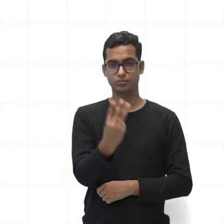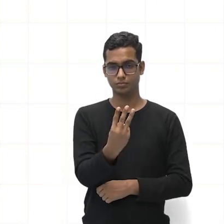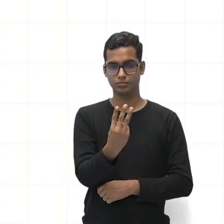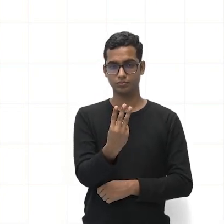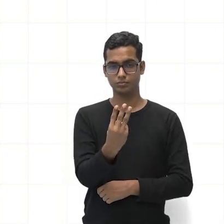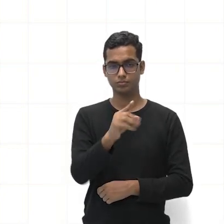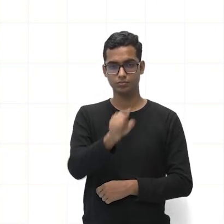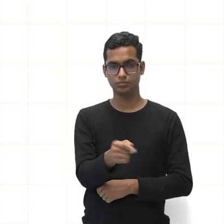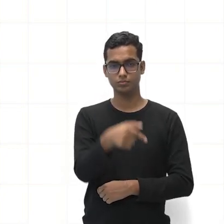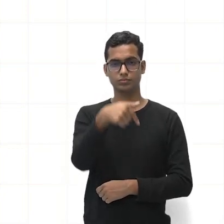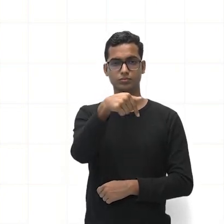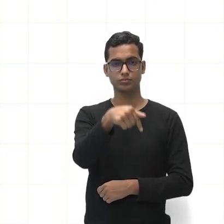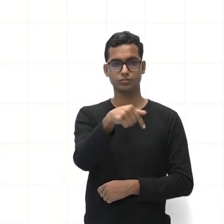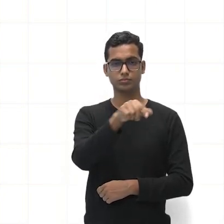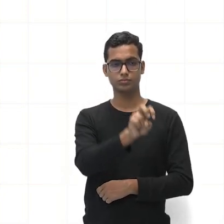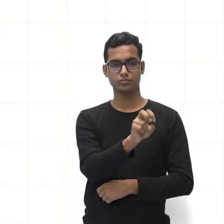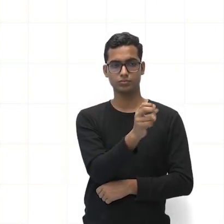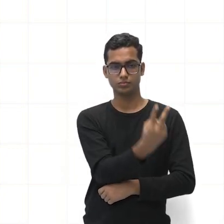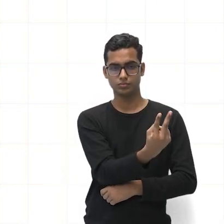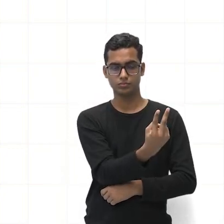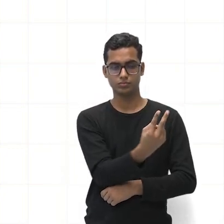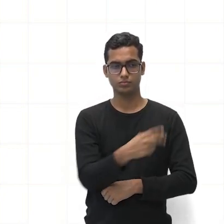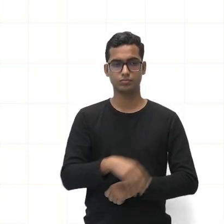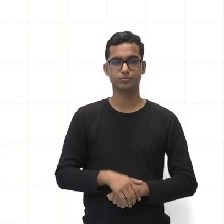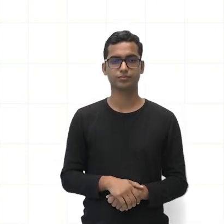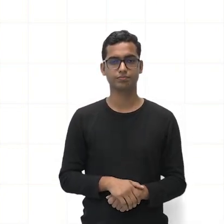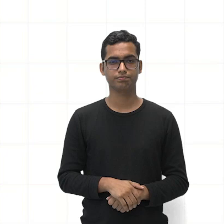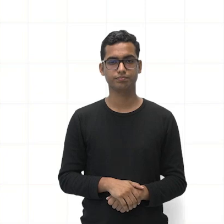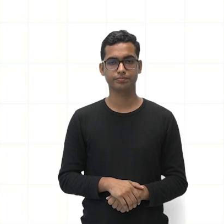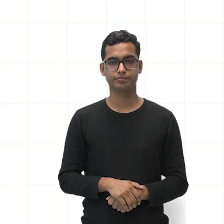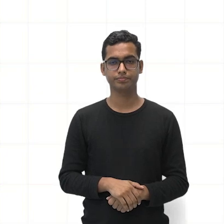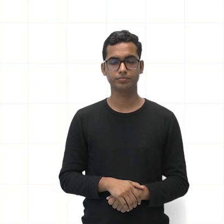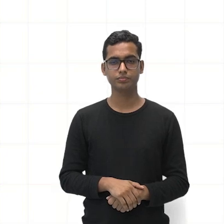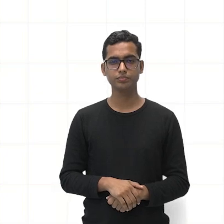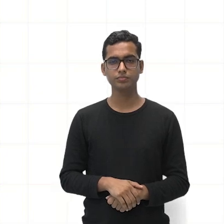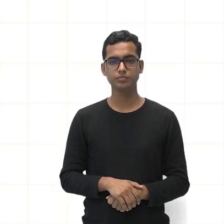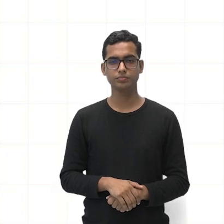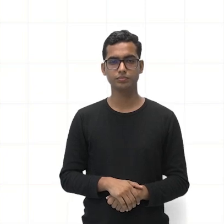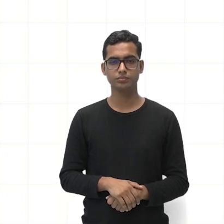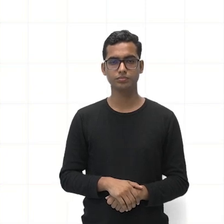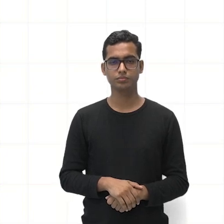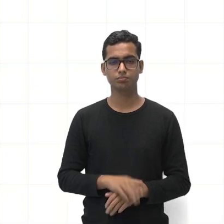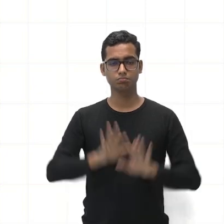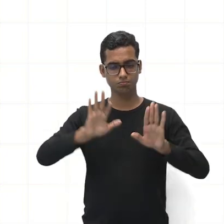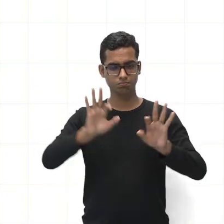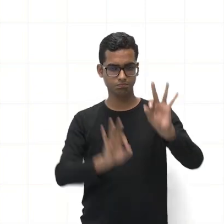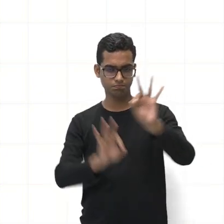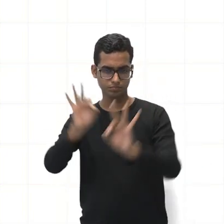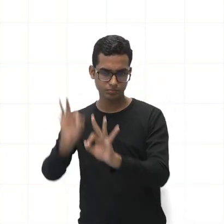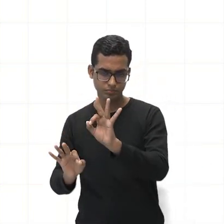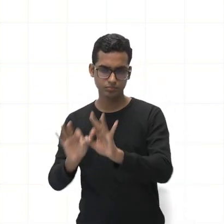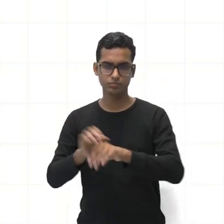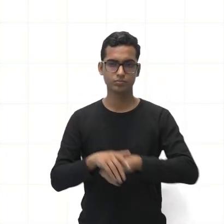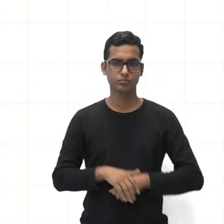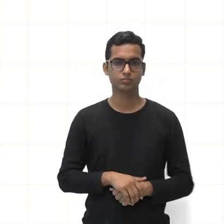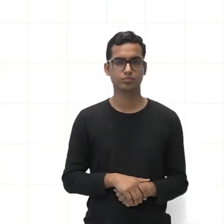13,752. Pessoal, nada me impede de pegar aqui, né, e, né, separar aqui, né,